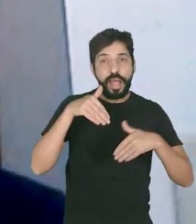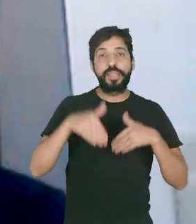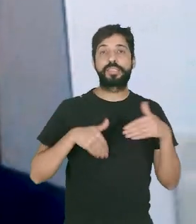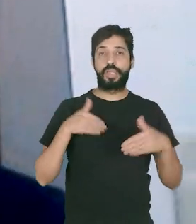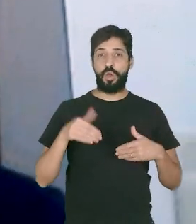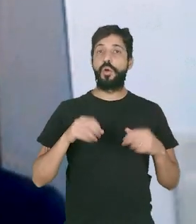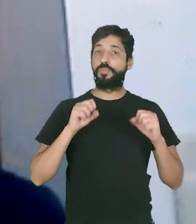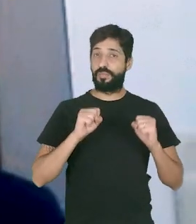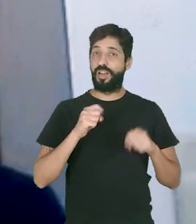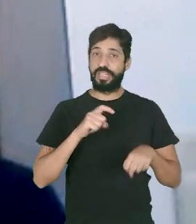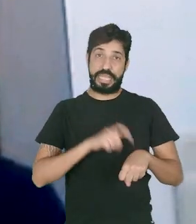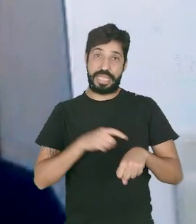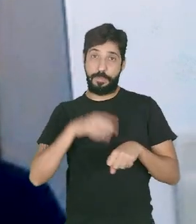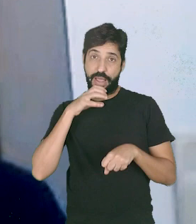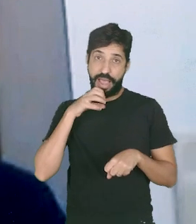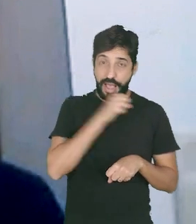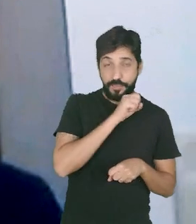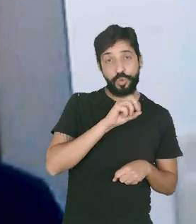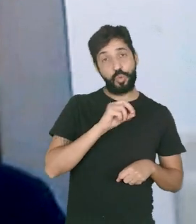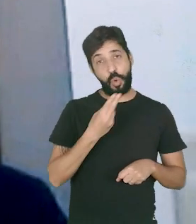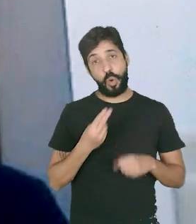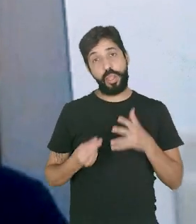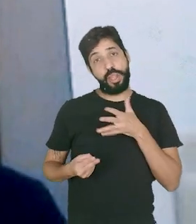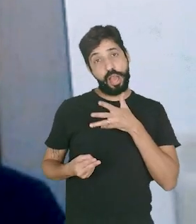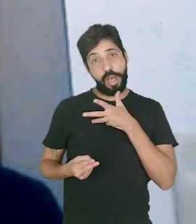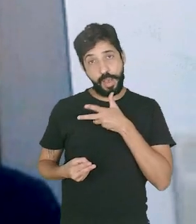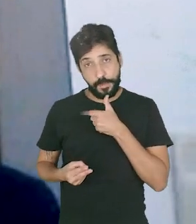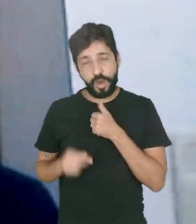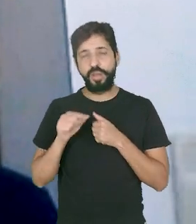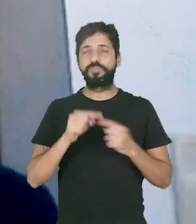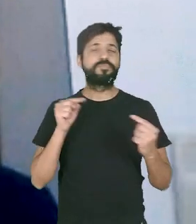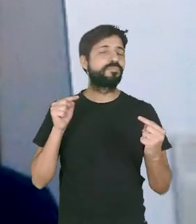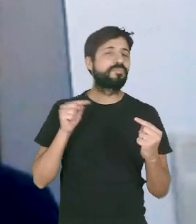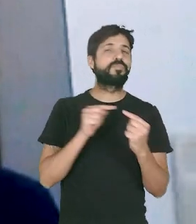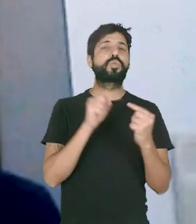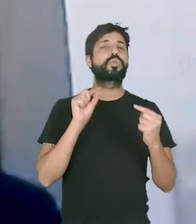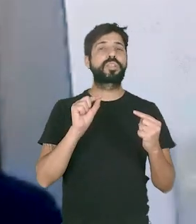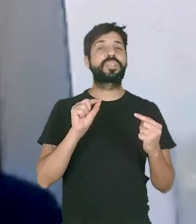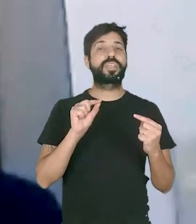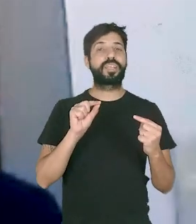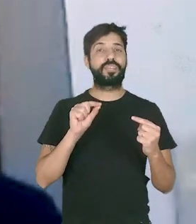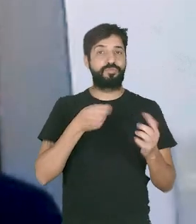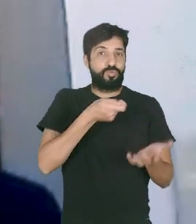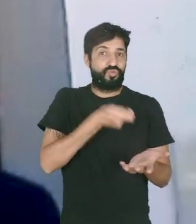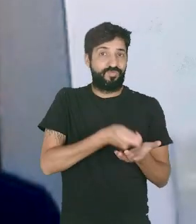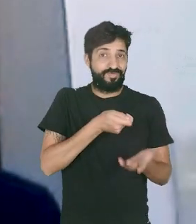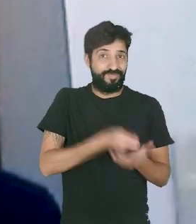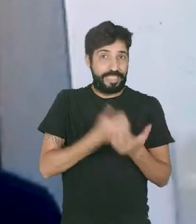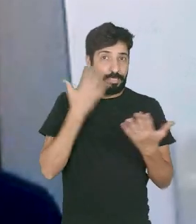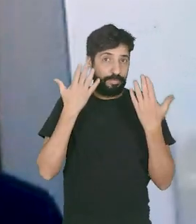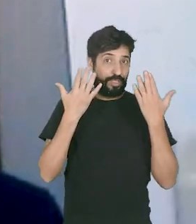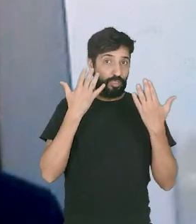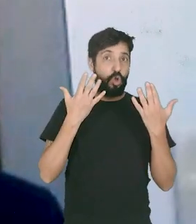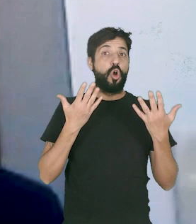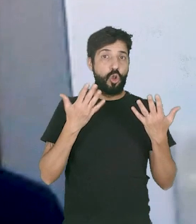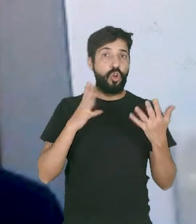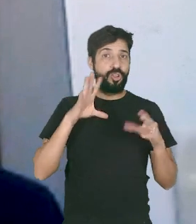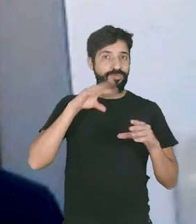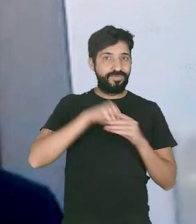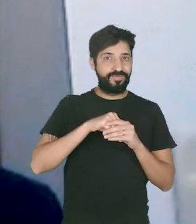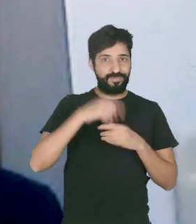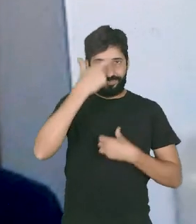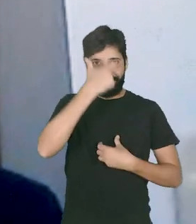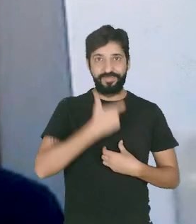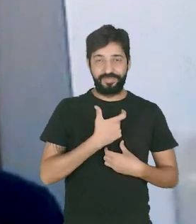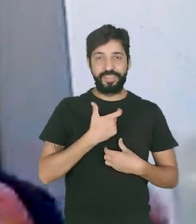ser muito rápida ou demorar um pouquinho mais. E isso tem a ver com as exigências psicológicas que o atleta